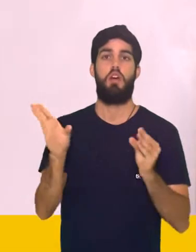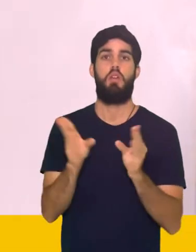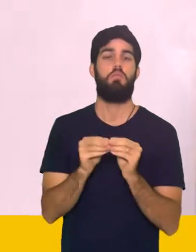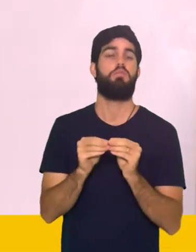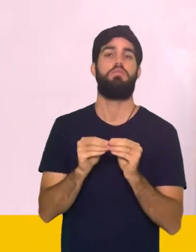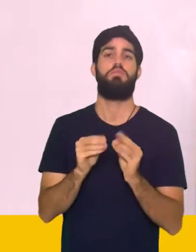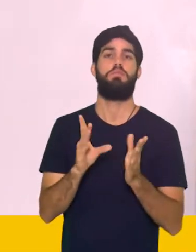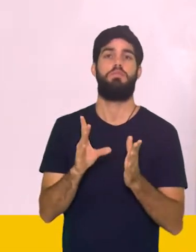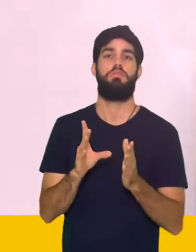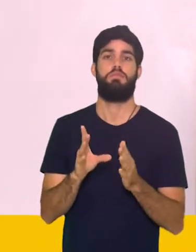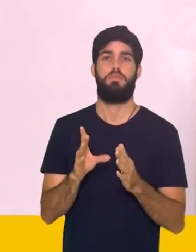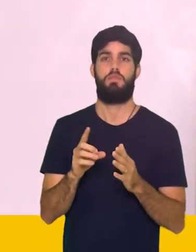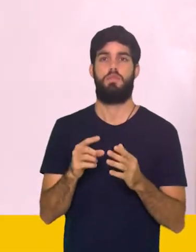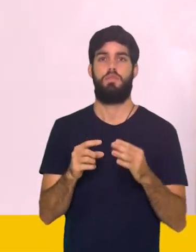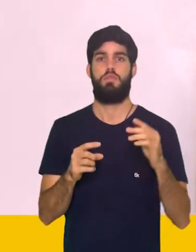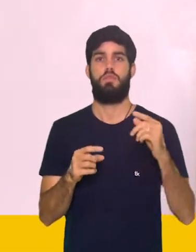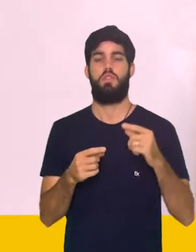completa.